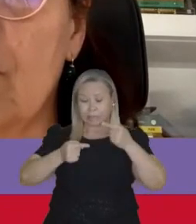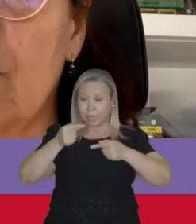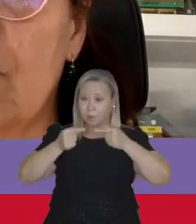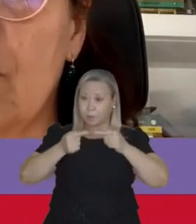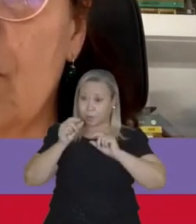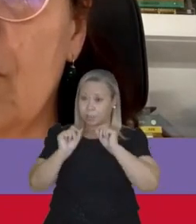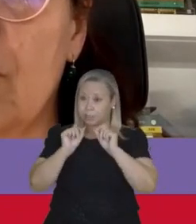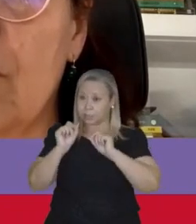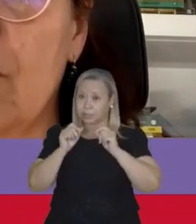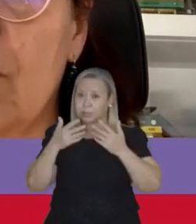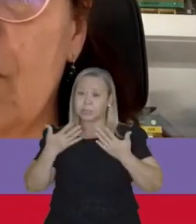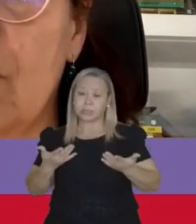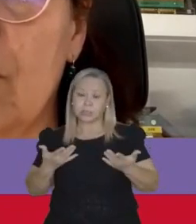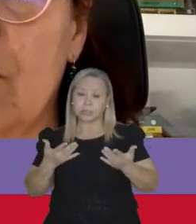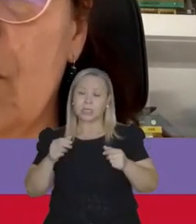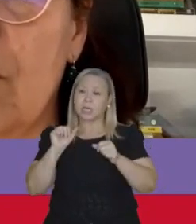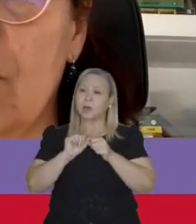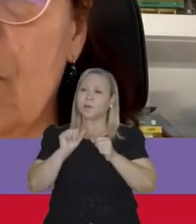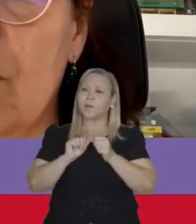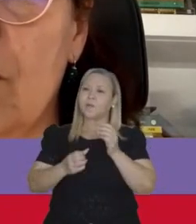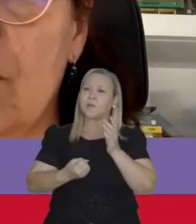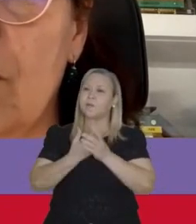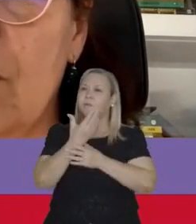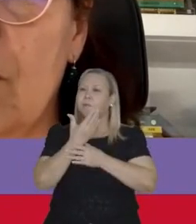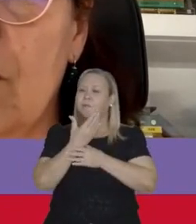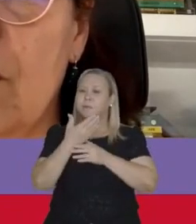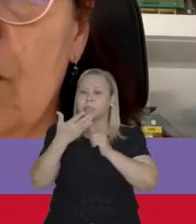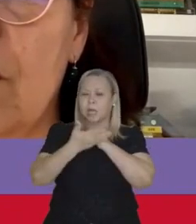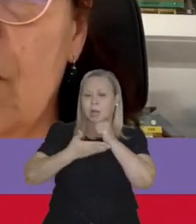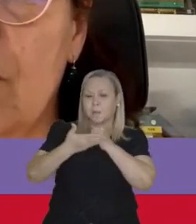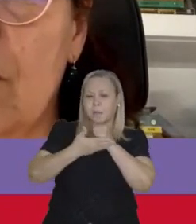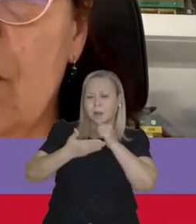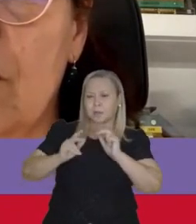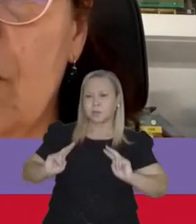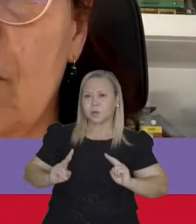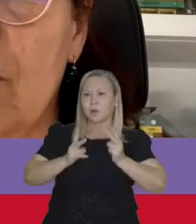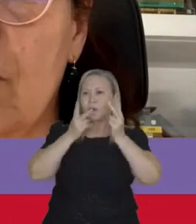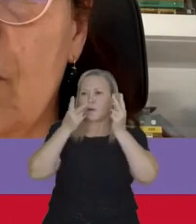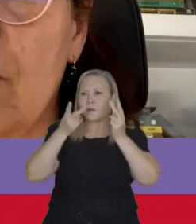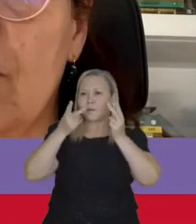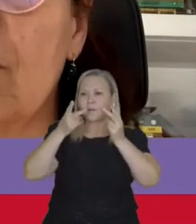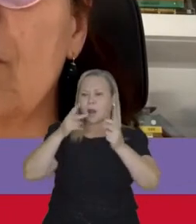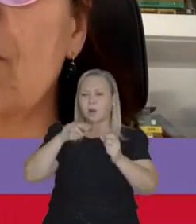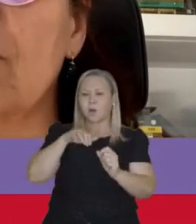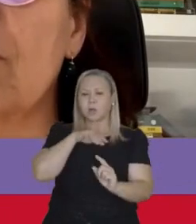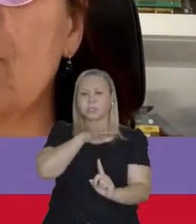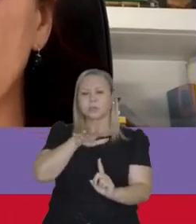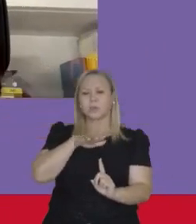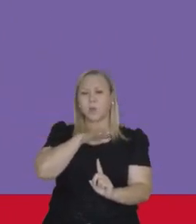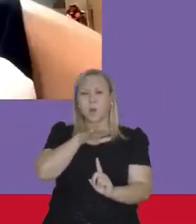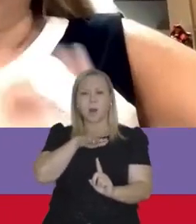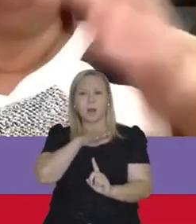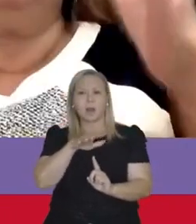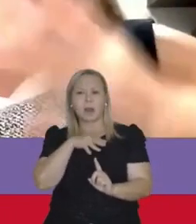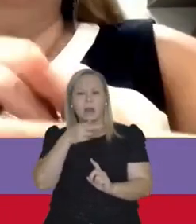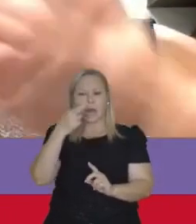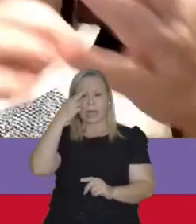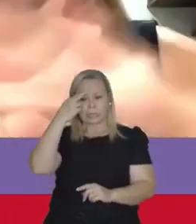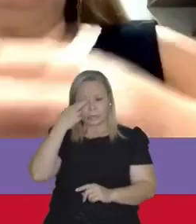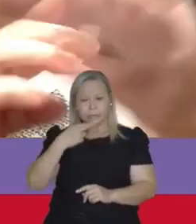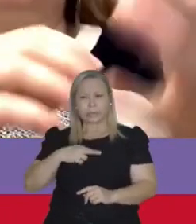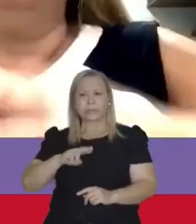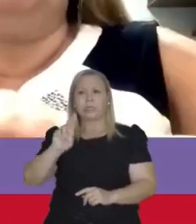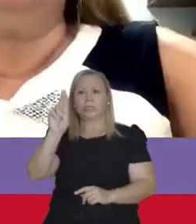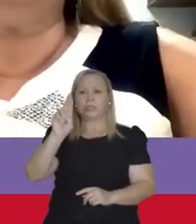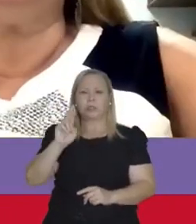políticas constituídas à base de valores morais e religiosos, de